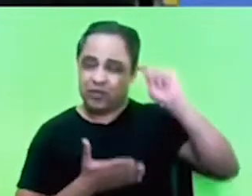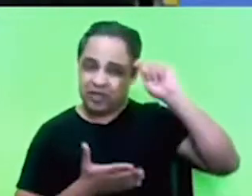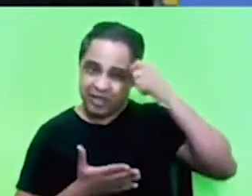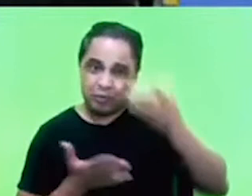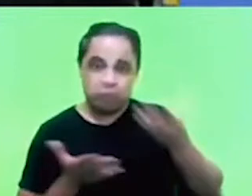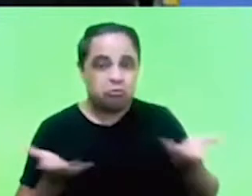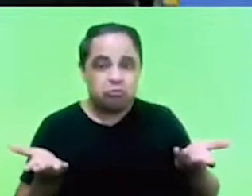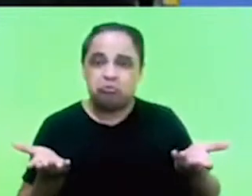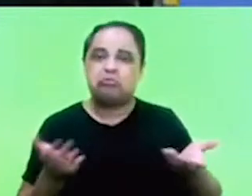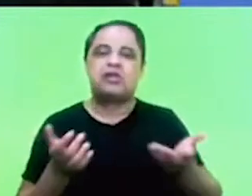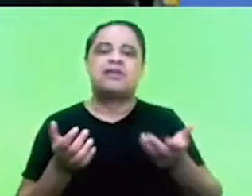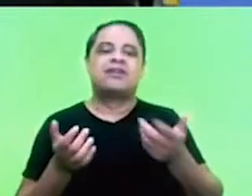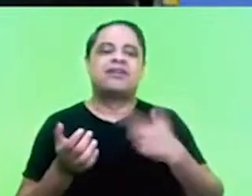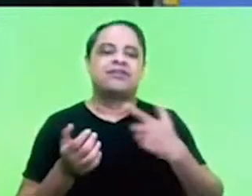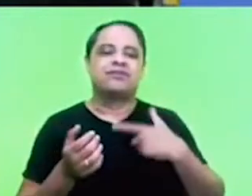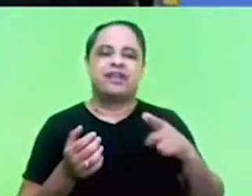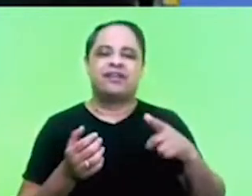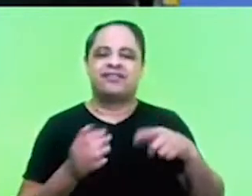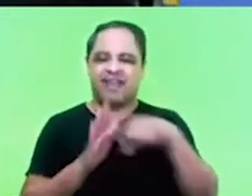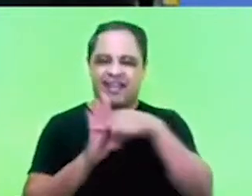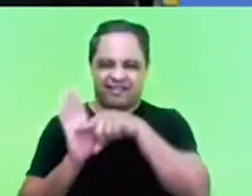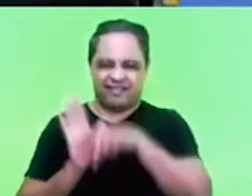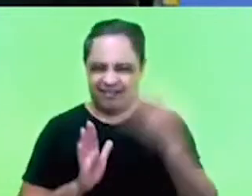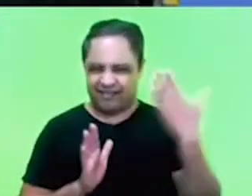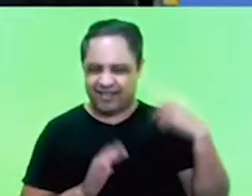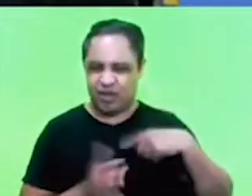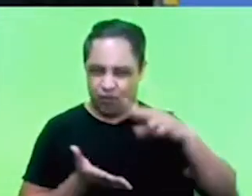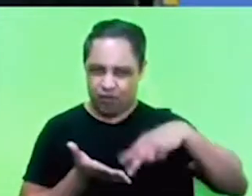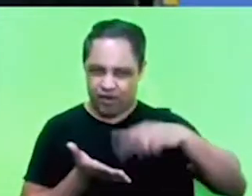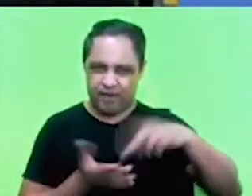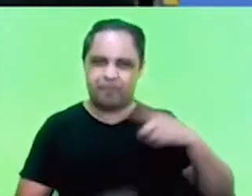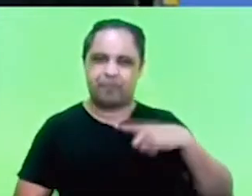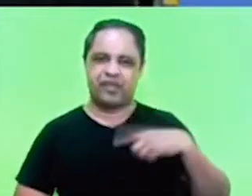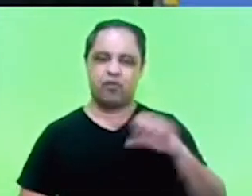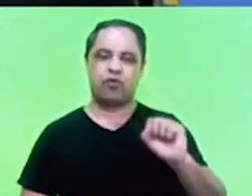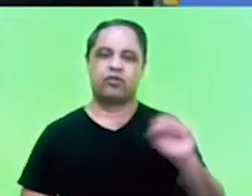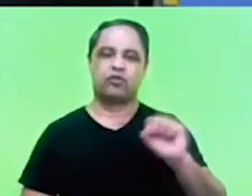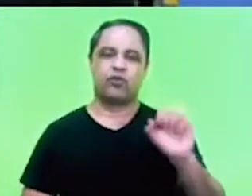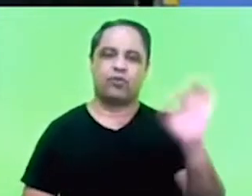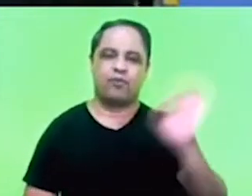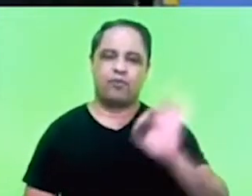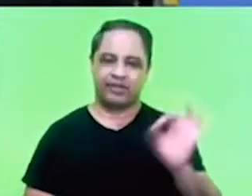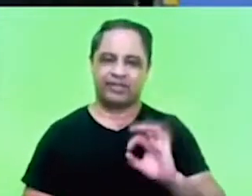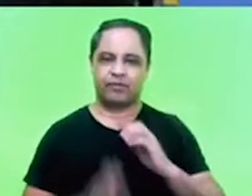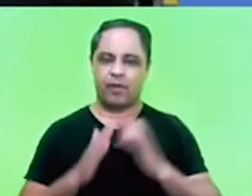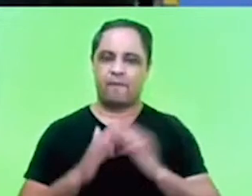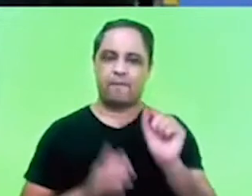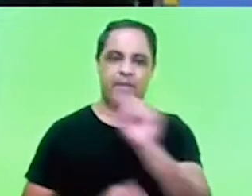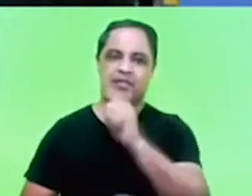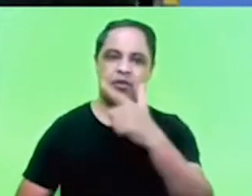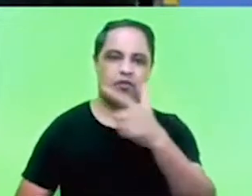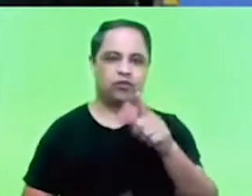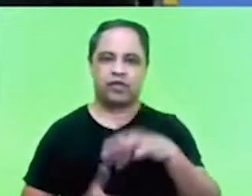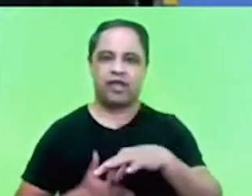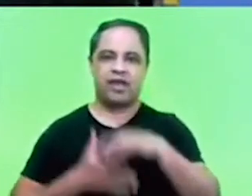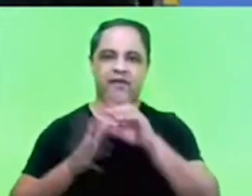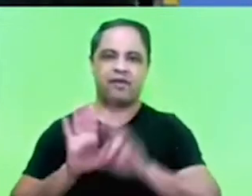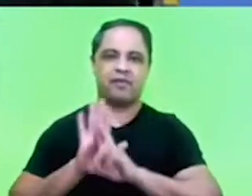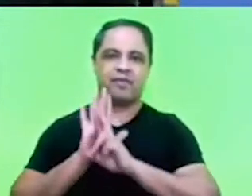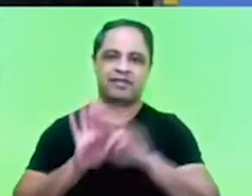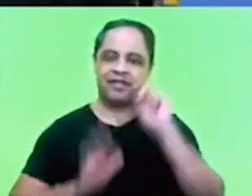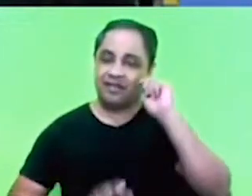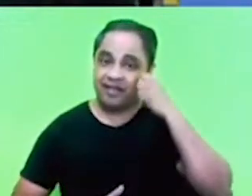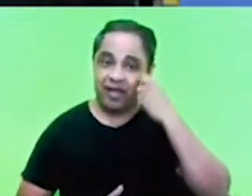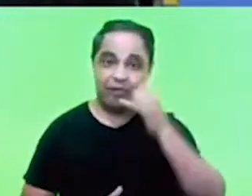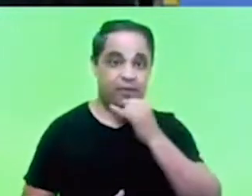entendeu? Que num levantamento recente que eu li, tem 88% das empresas que não têm representatividade de negros, por exemplo,